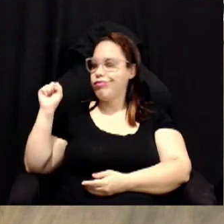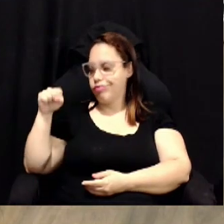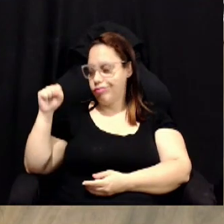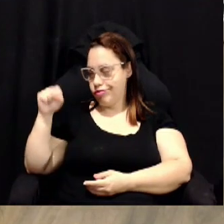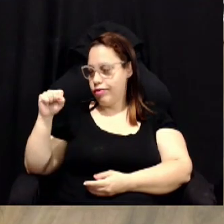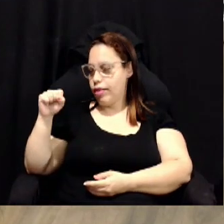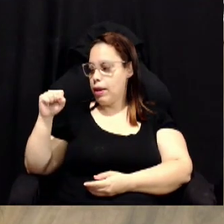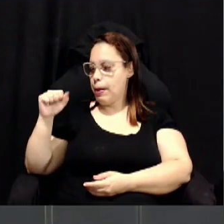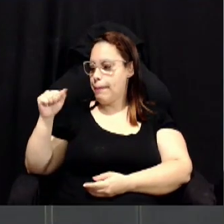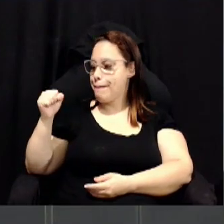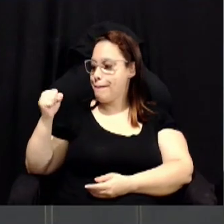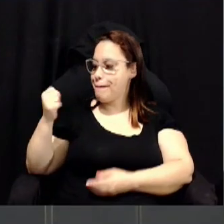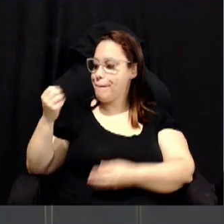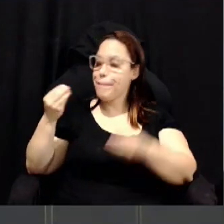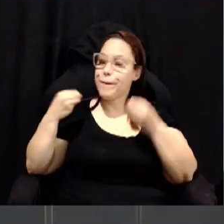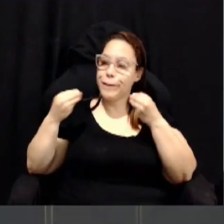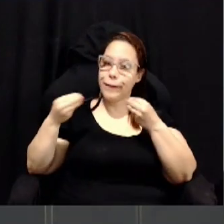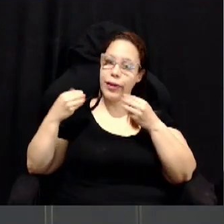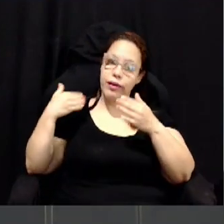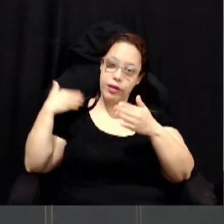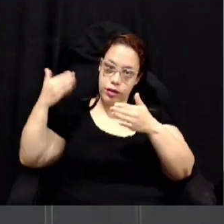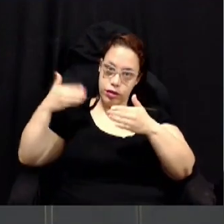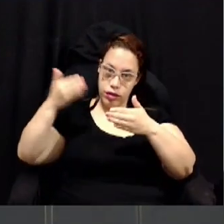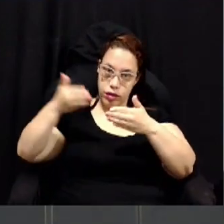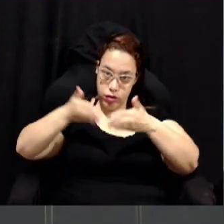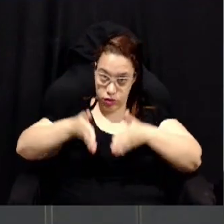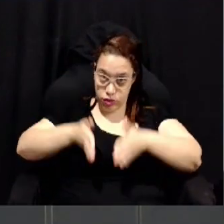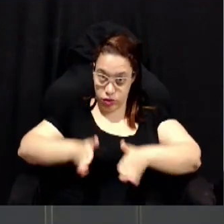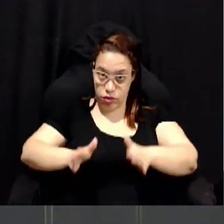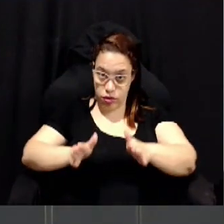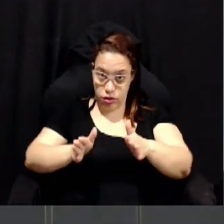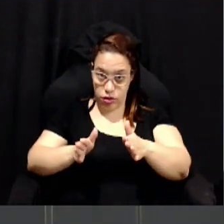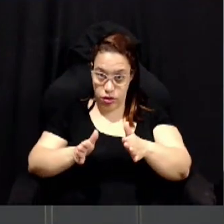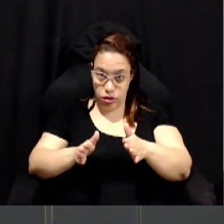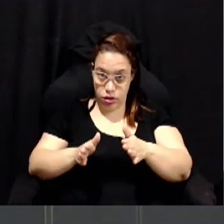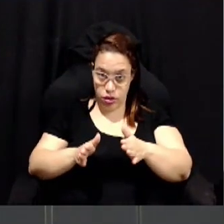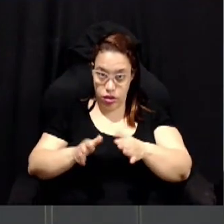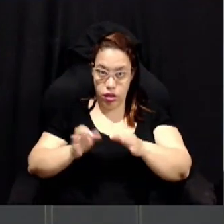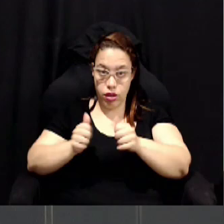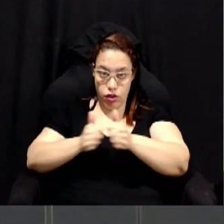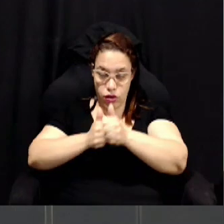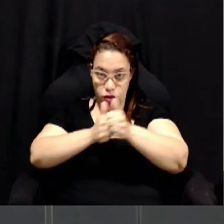a gente já vinha desde o nascimento, já com o neuro acompanhando,